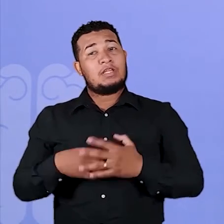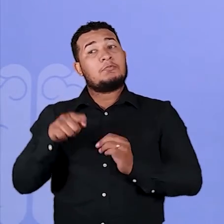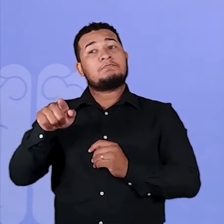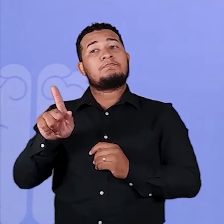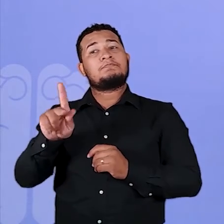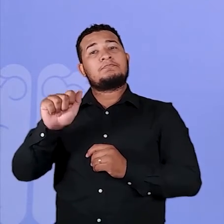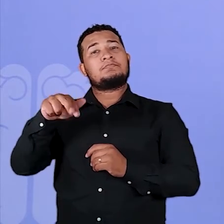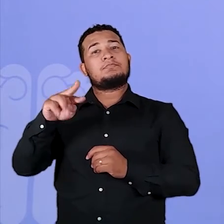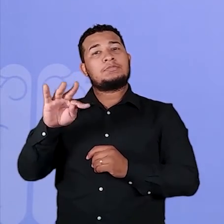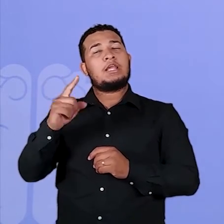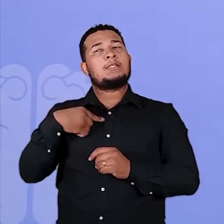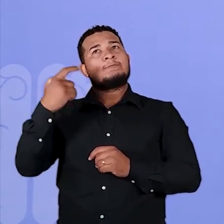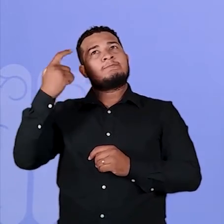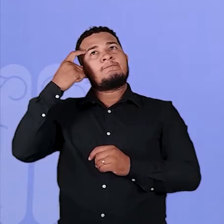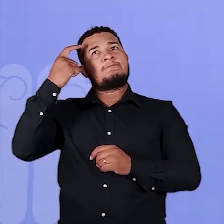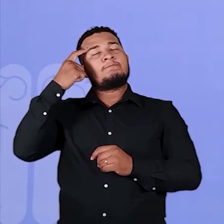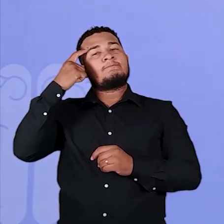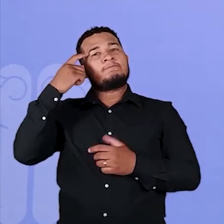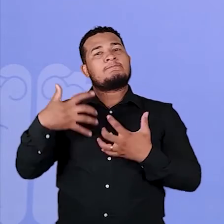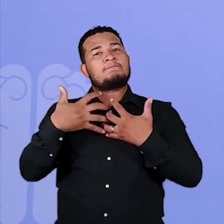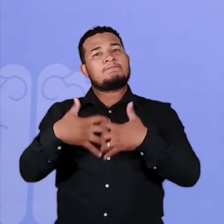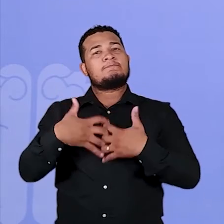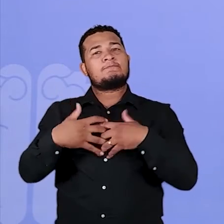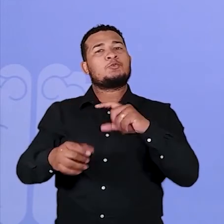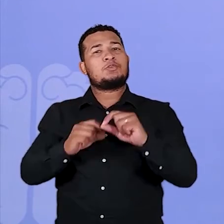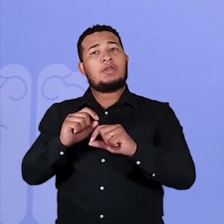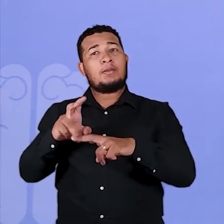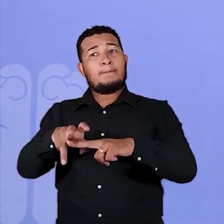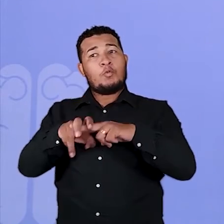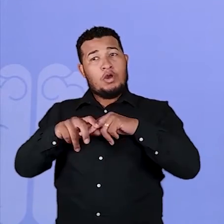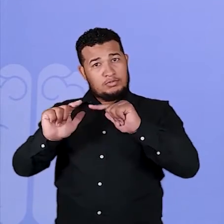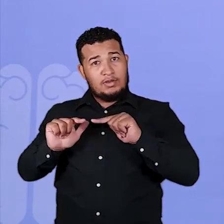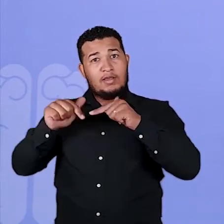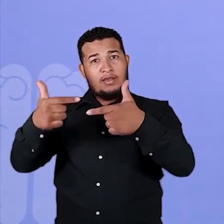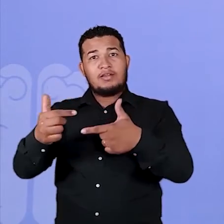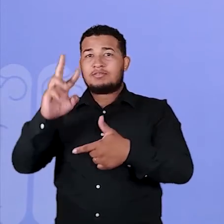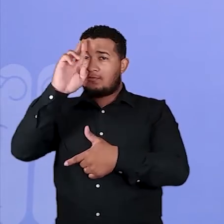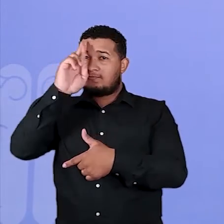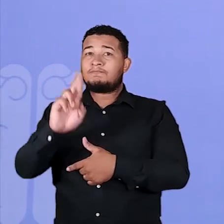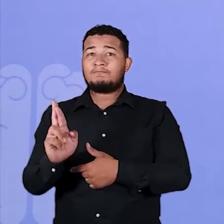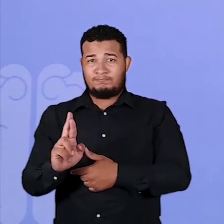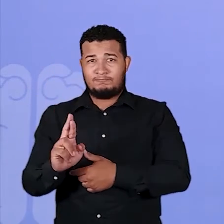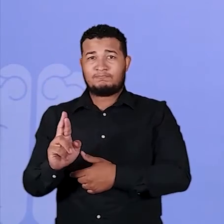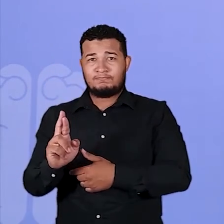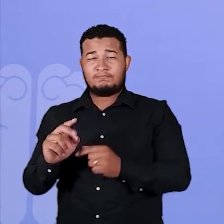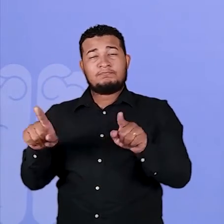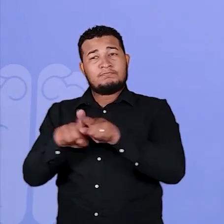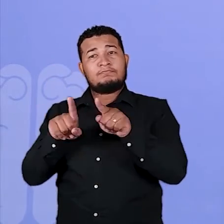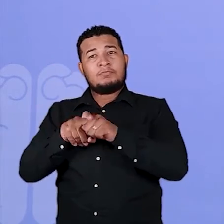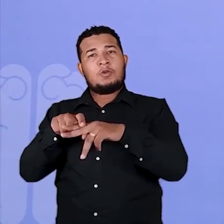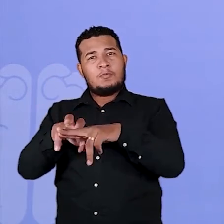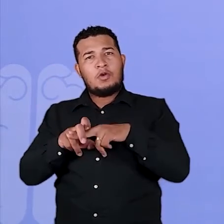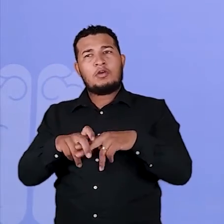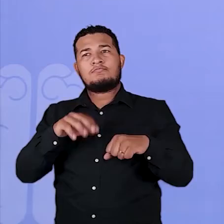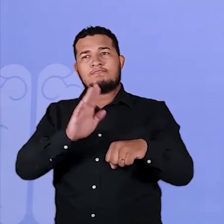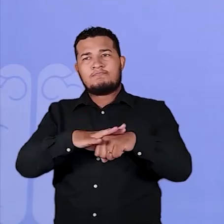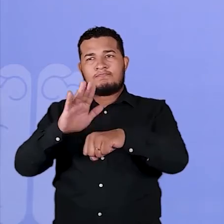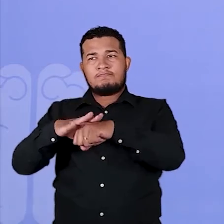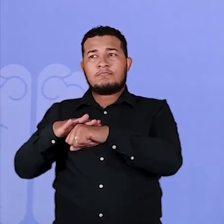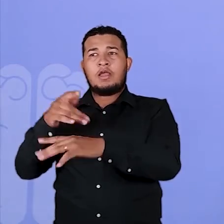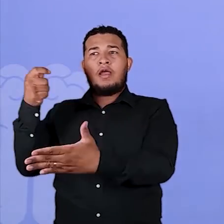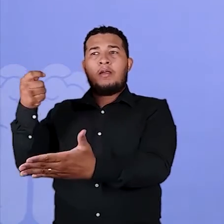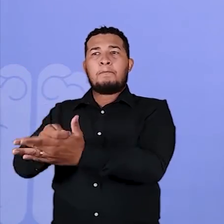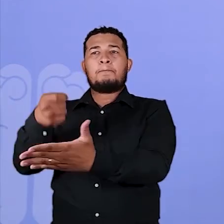o Kant tem essa ideia de que é através da ação racional, é através das